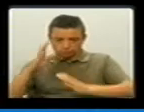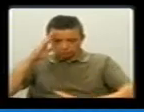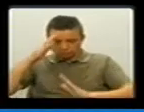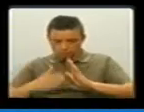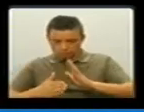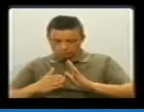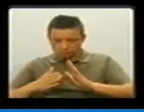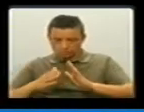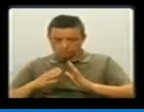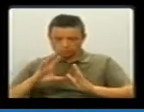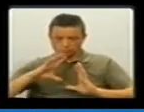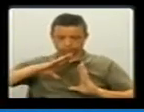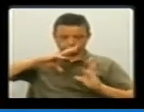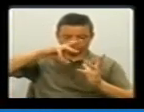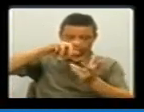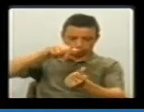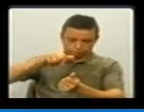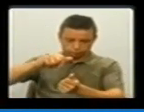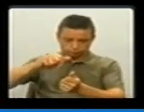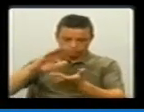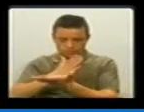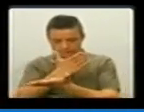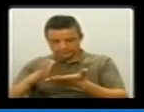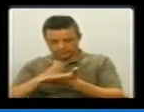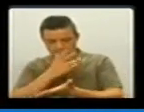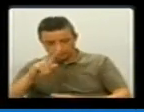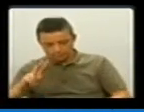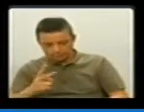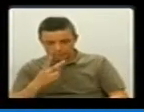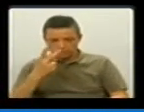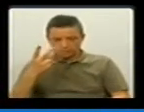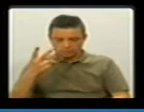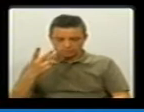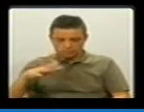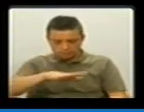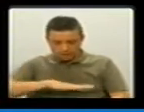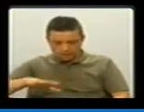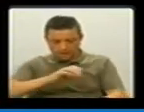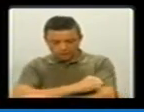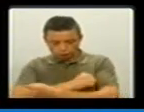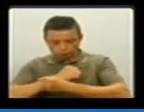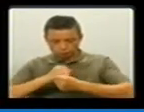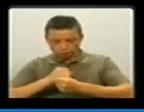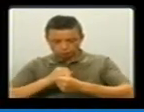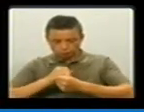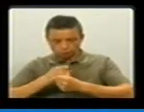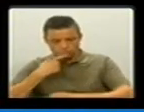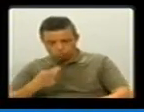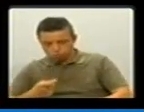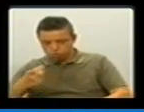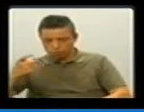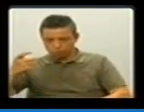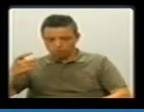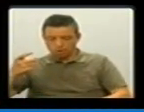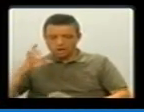de grande dimensão no universo. Dividem-se em duas categorias, as explosões de longa duração, em que aqui a longa